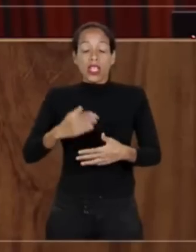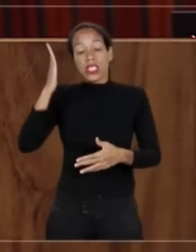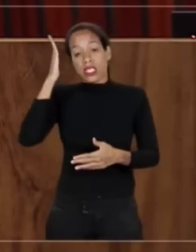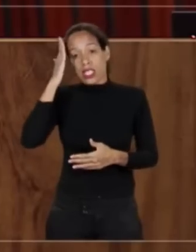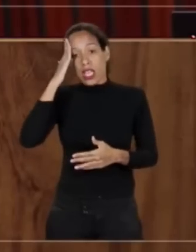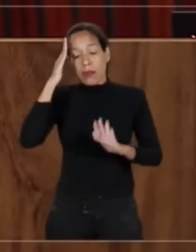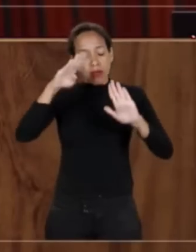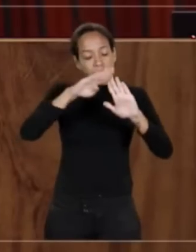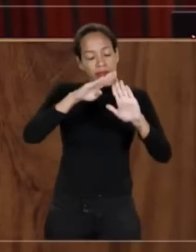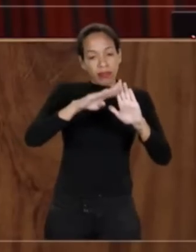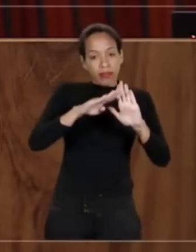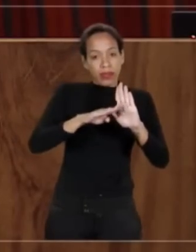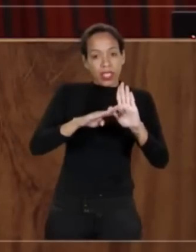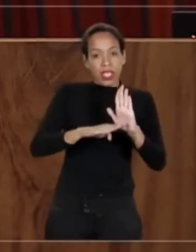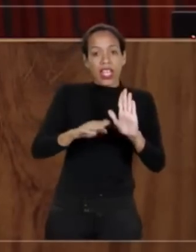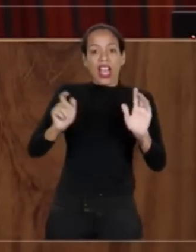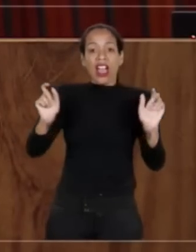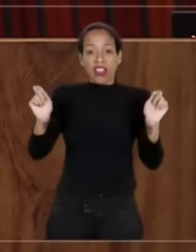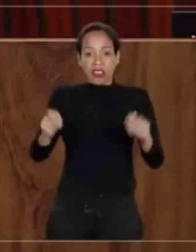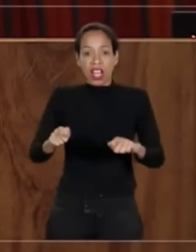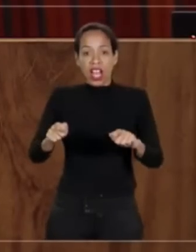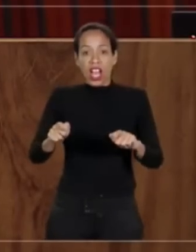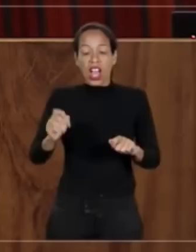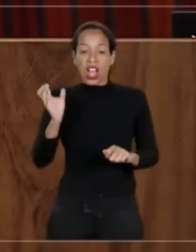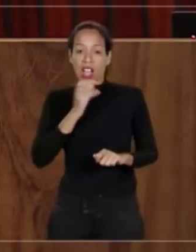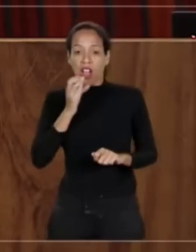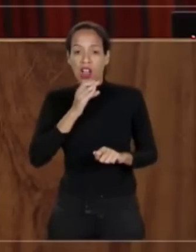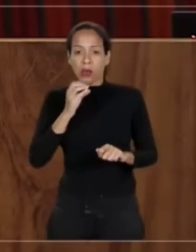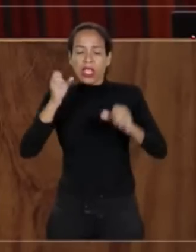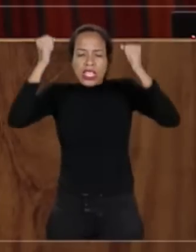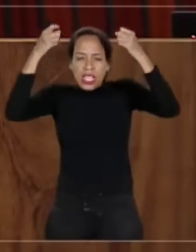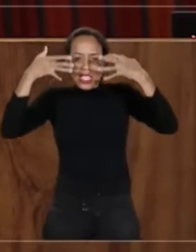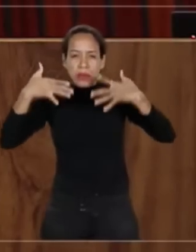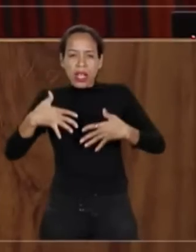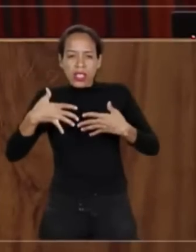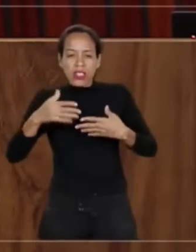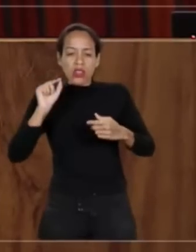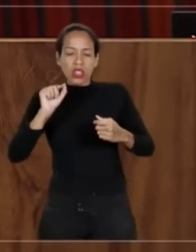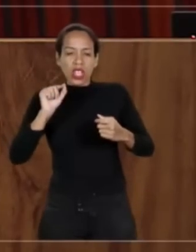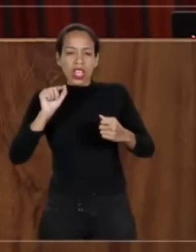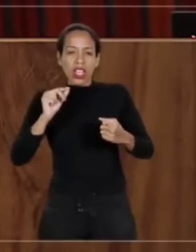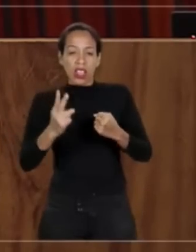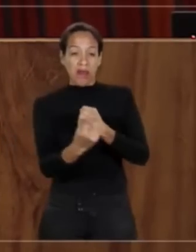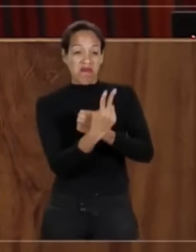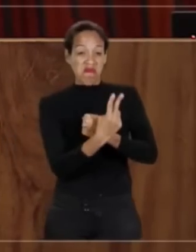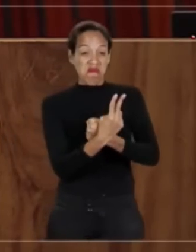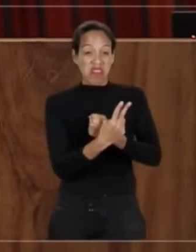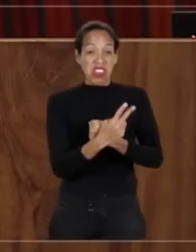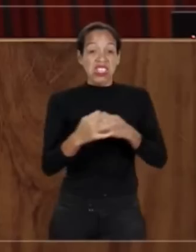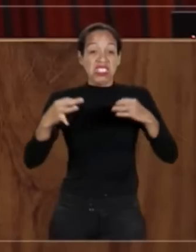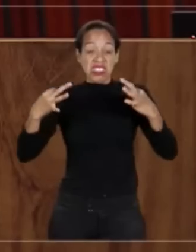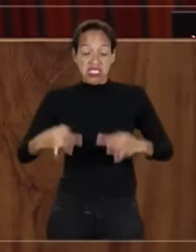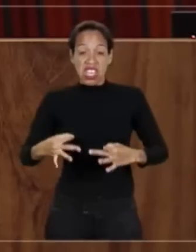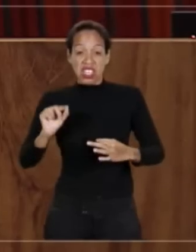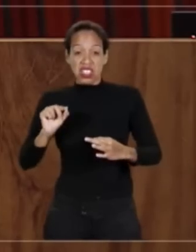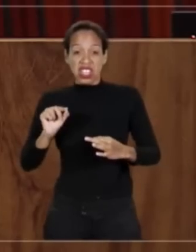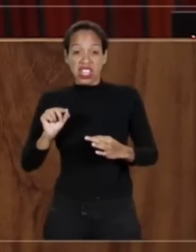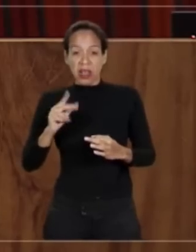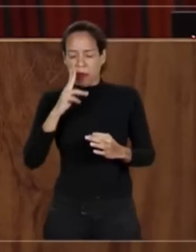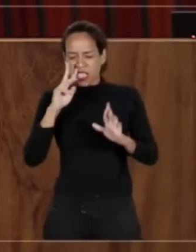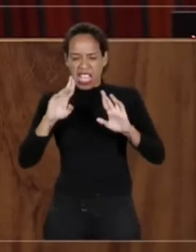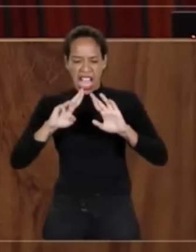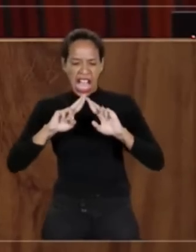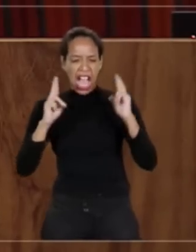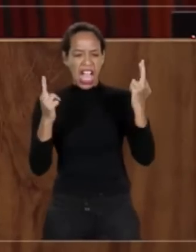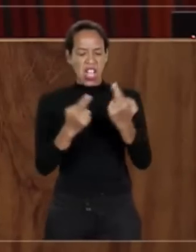Considerados esses pontos, é possível desde logo refutar argumento da defesa que se destinam a, de certa forma, encapsular a